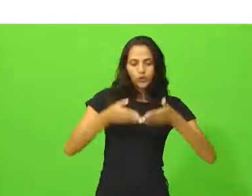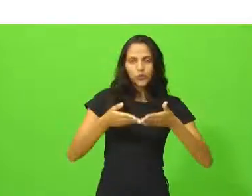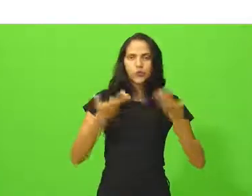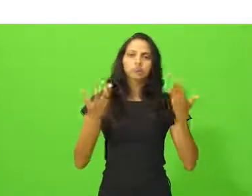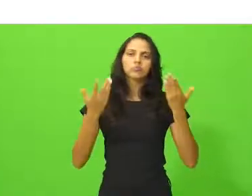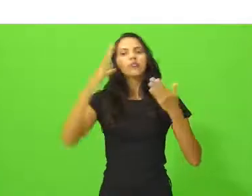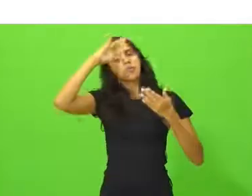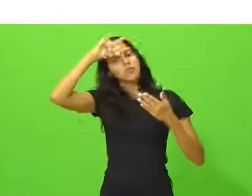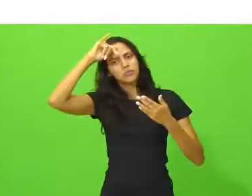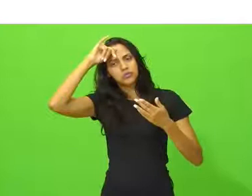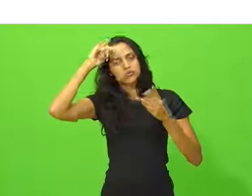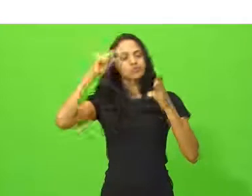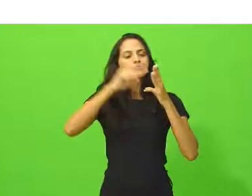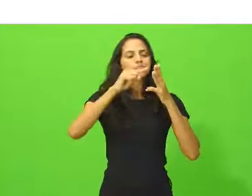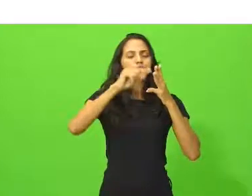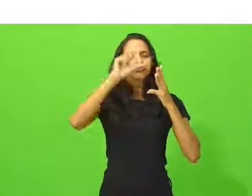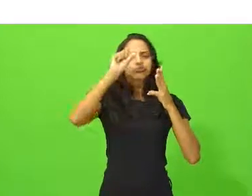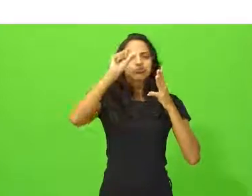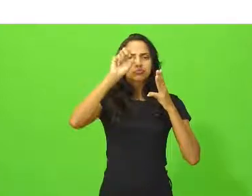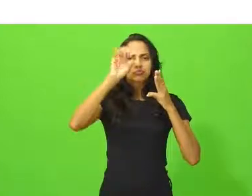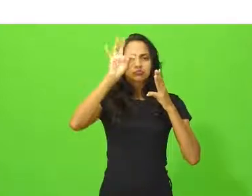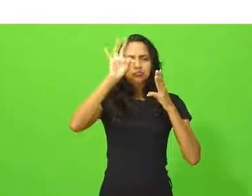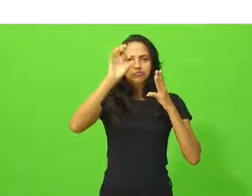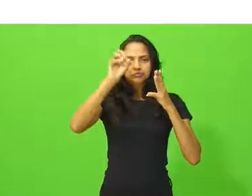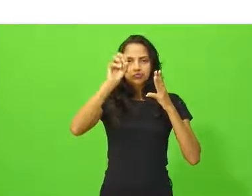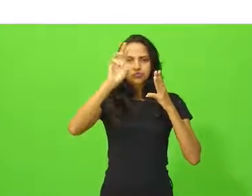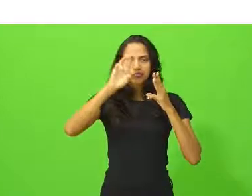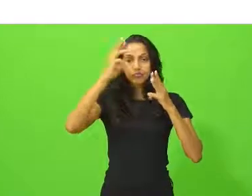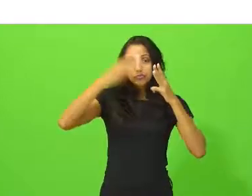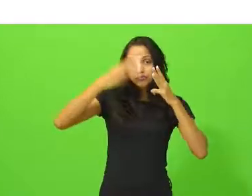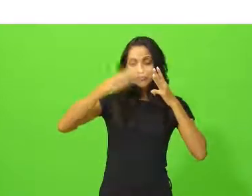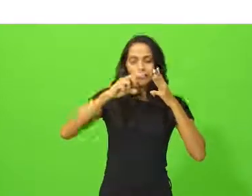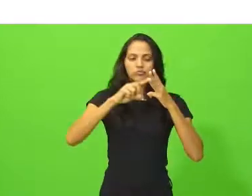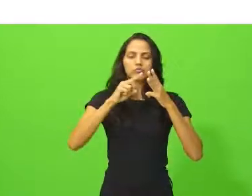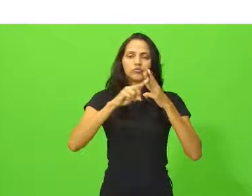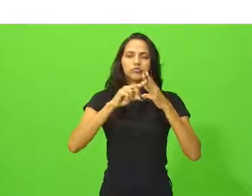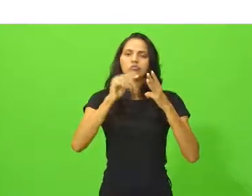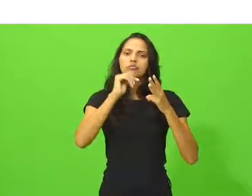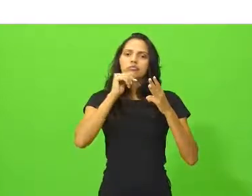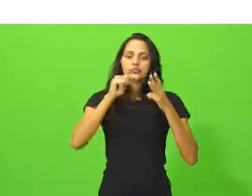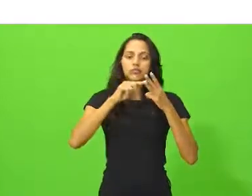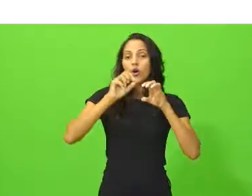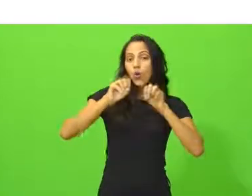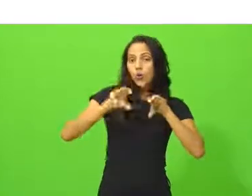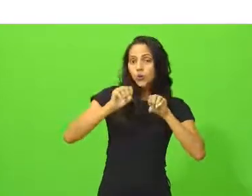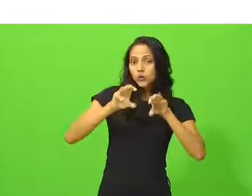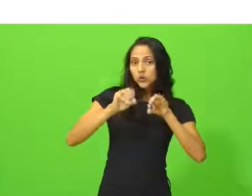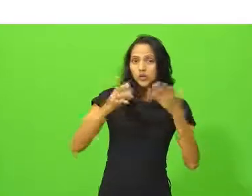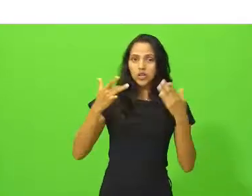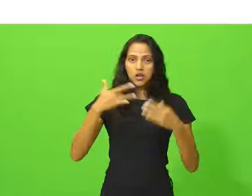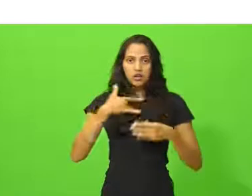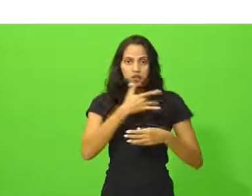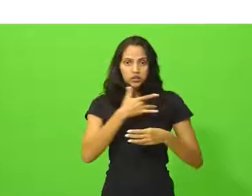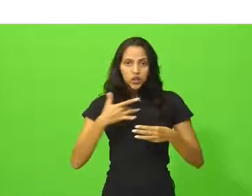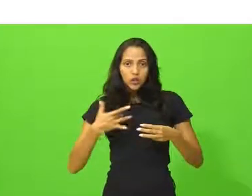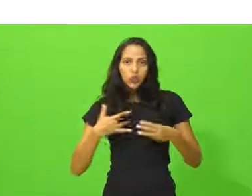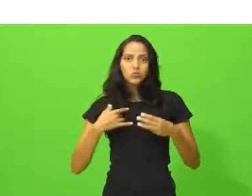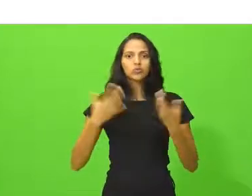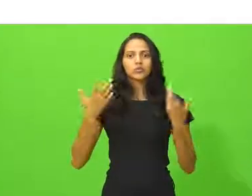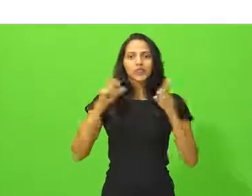Industrial de Manaus. Setor terciário corresponde aos serviços ligados à educação,